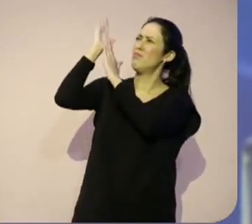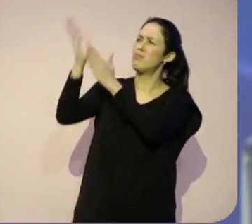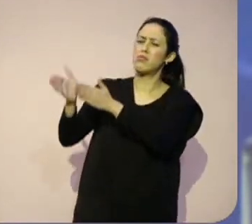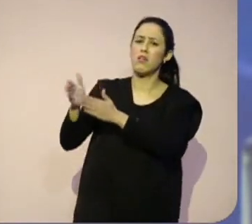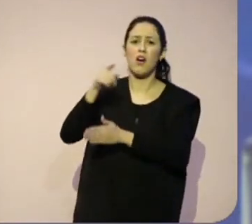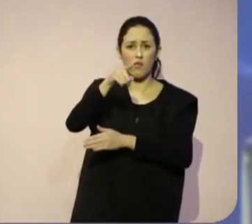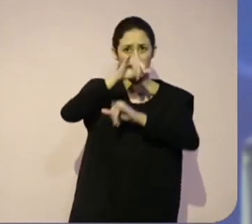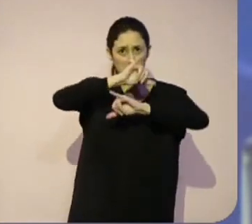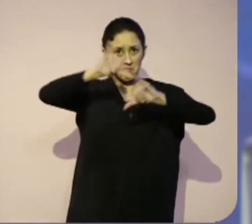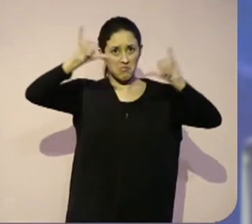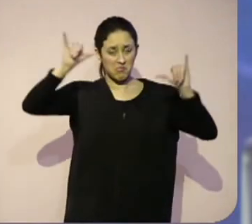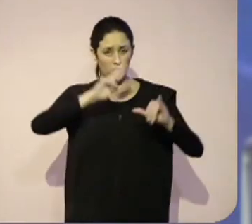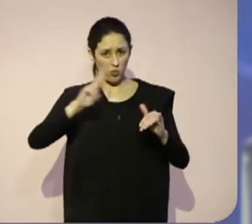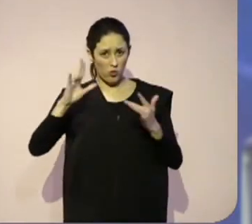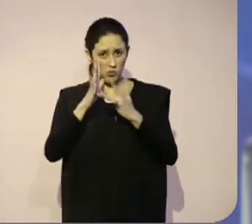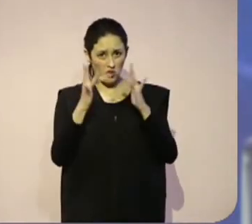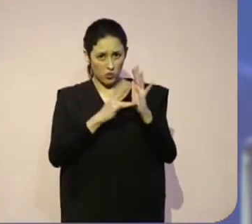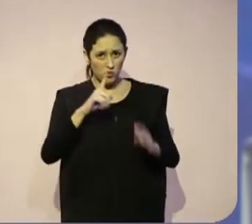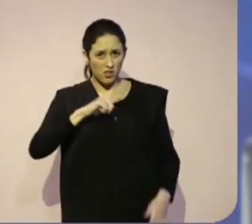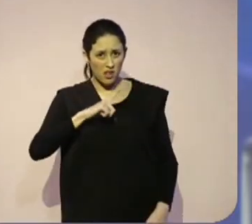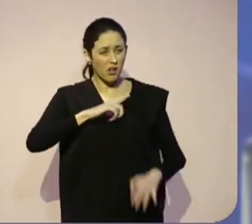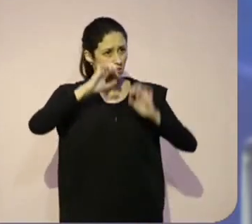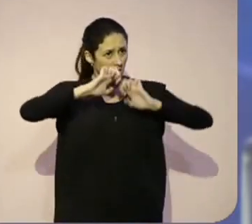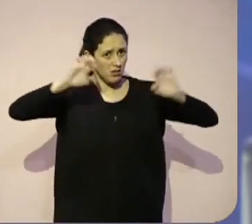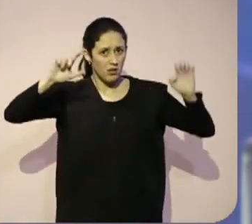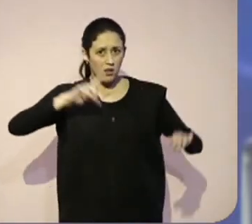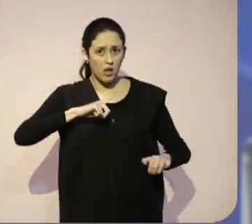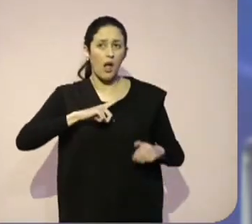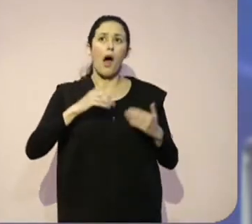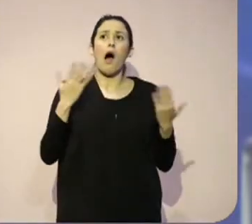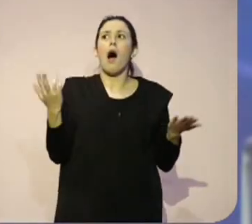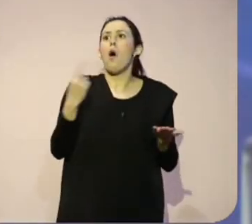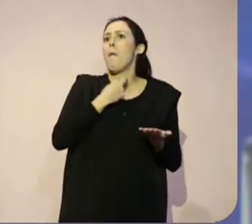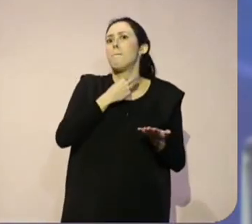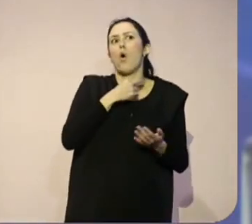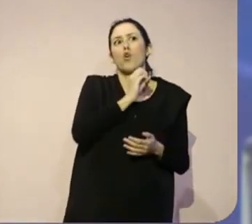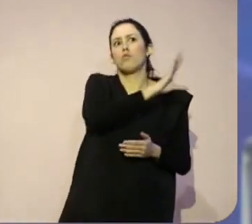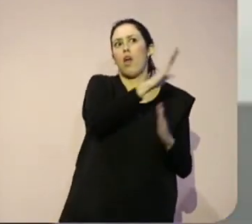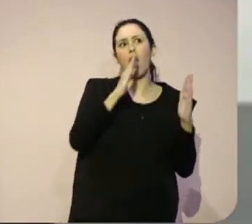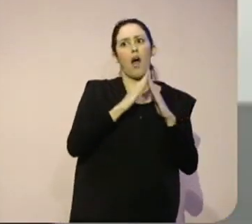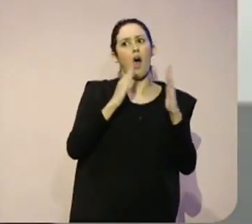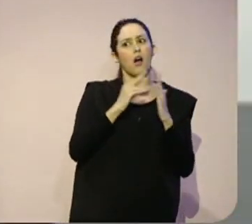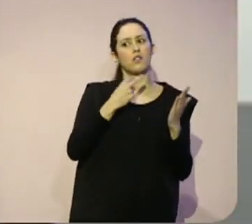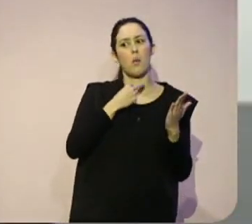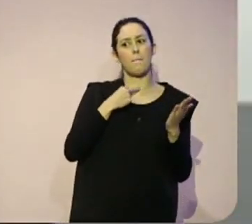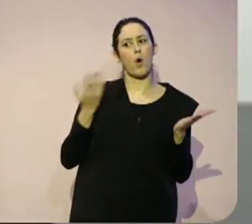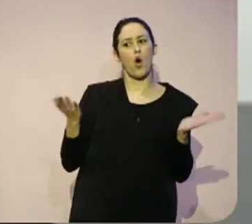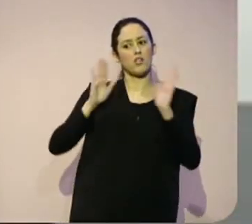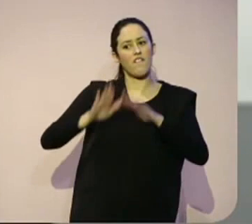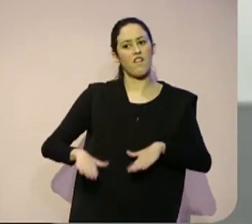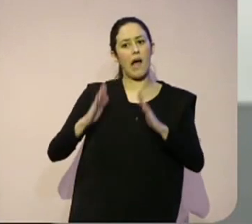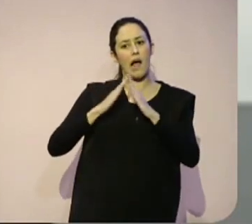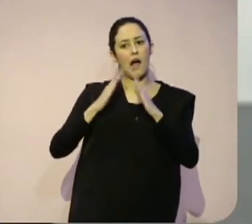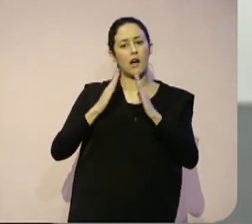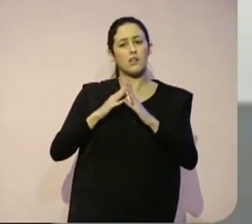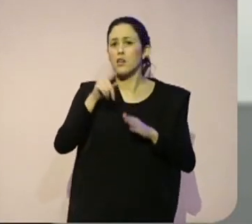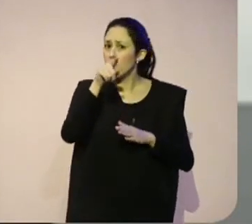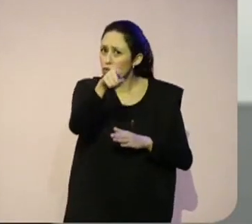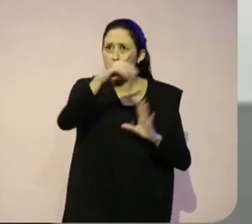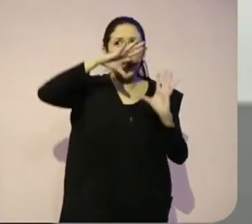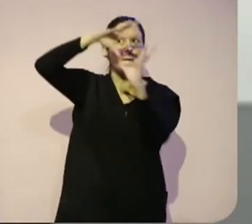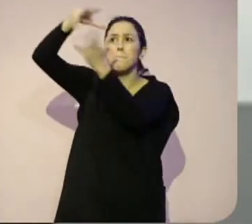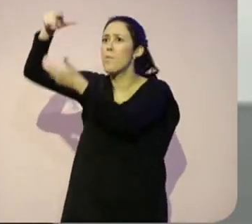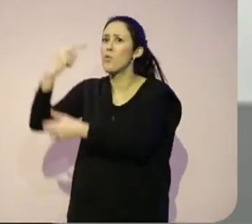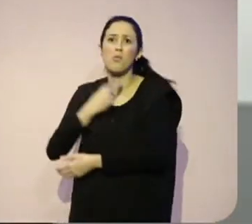de Jesus? Ah, mas a gente não pode sair de casa. Você e o resto do mundo não pode sair de casa.